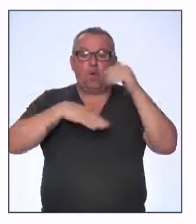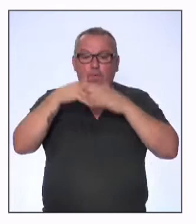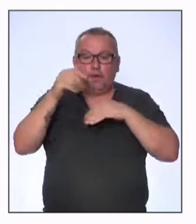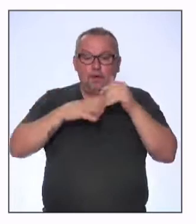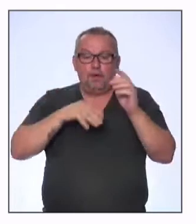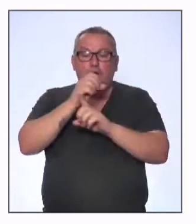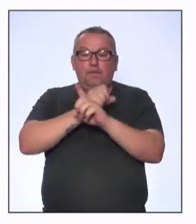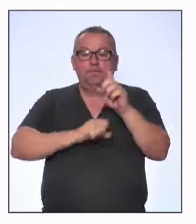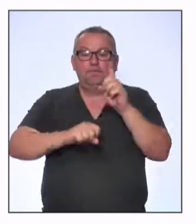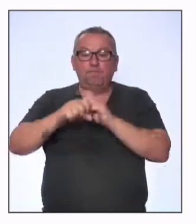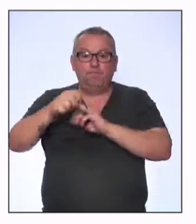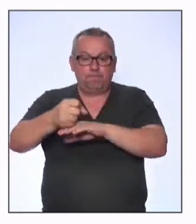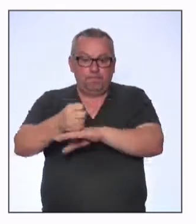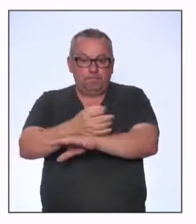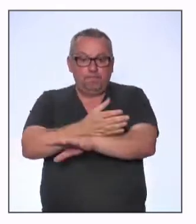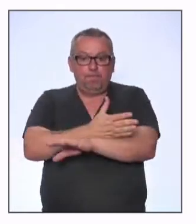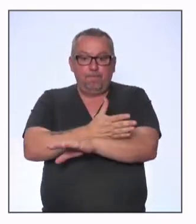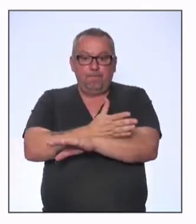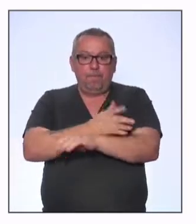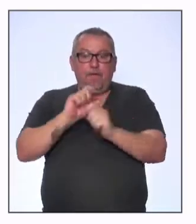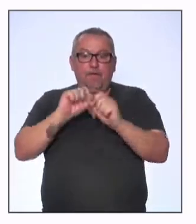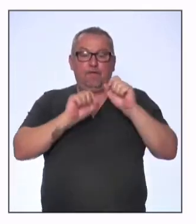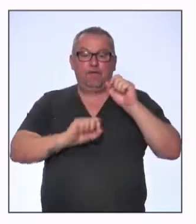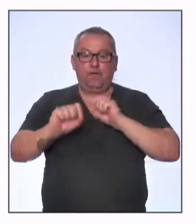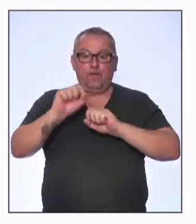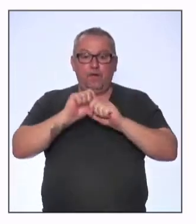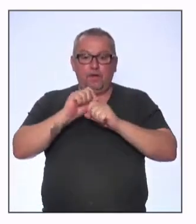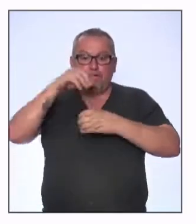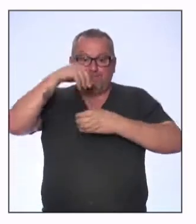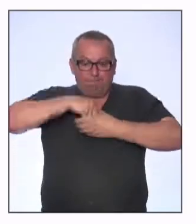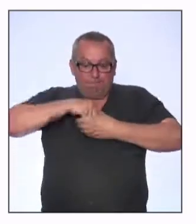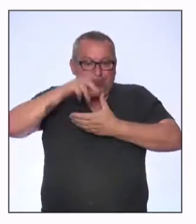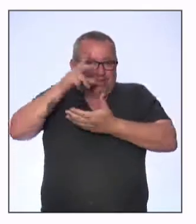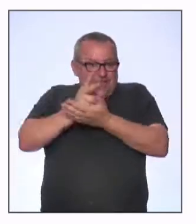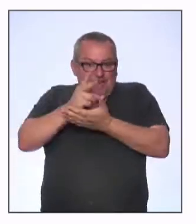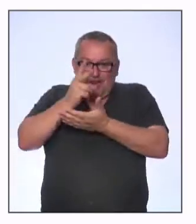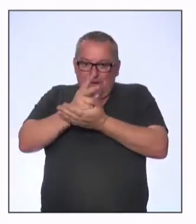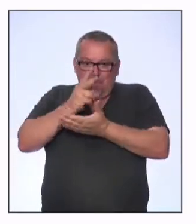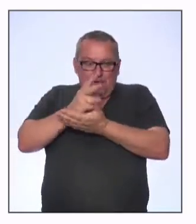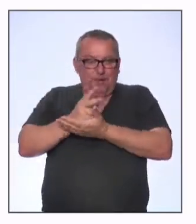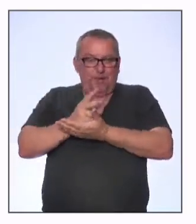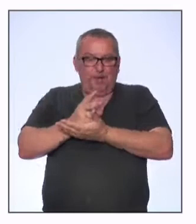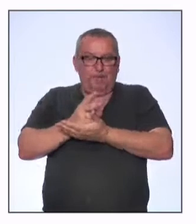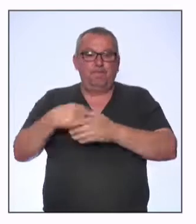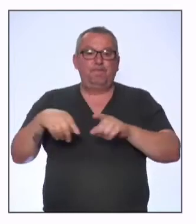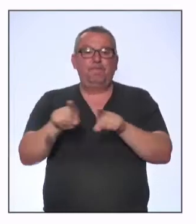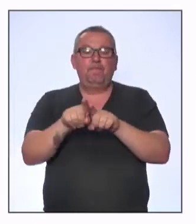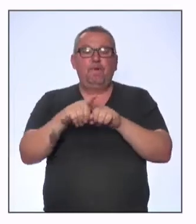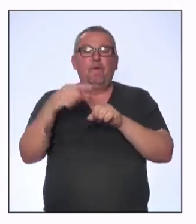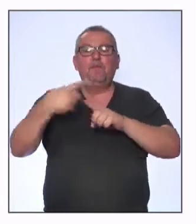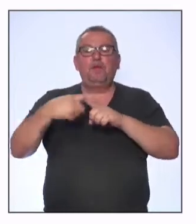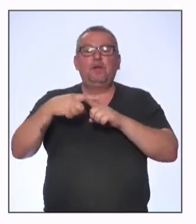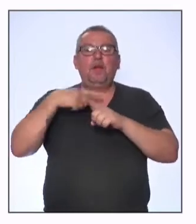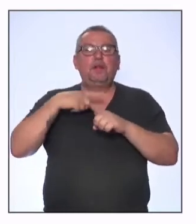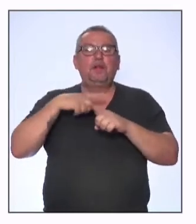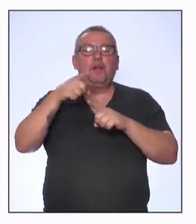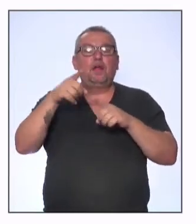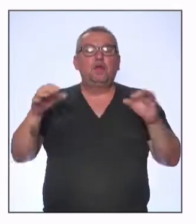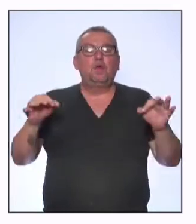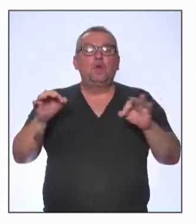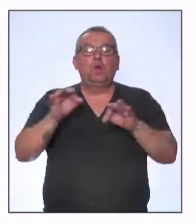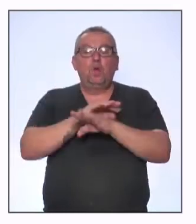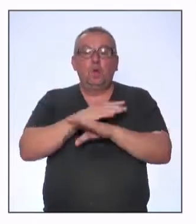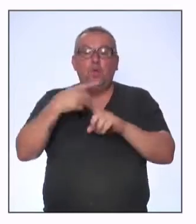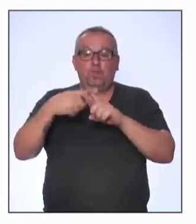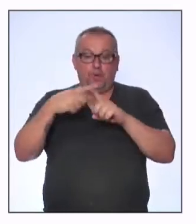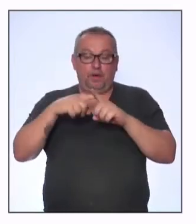A gente faz isso intuitivamente desde sempre. E por que tem essa confusão? Porque se a gente